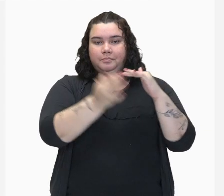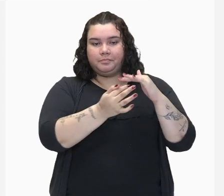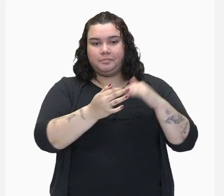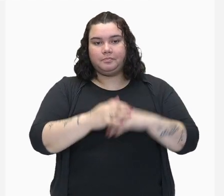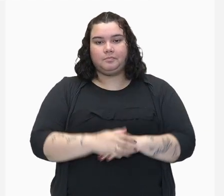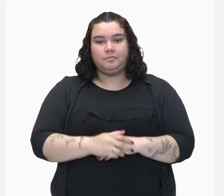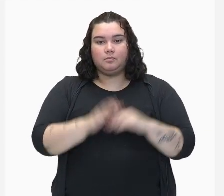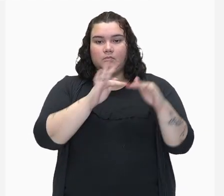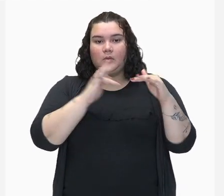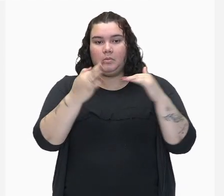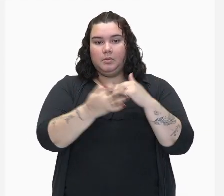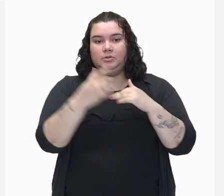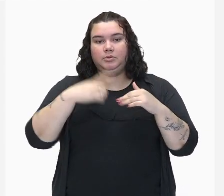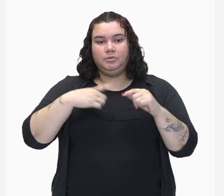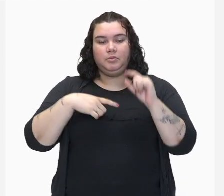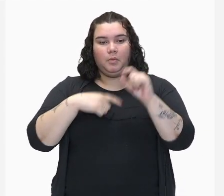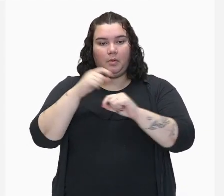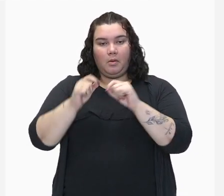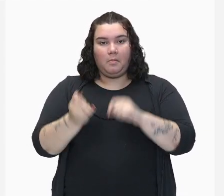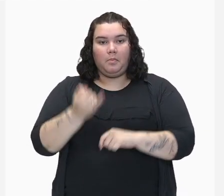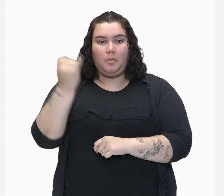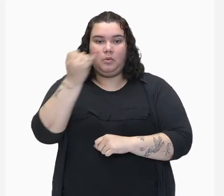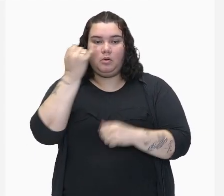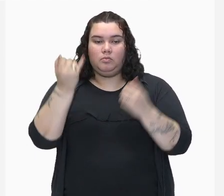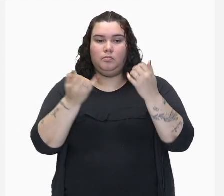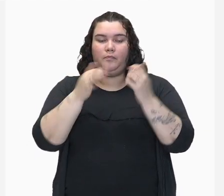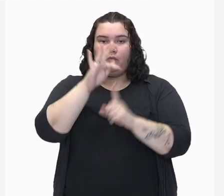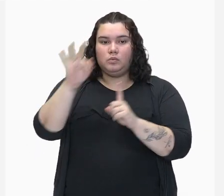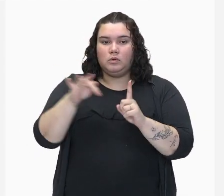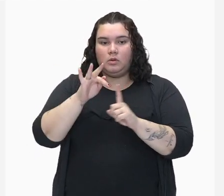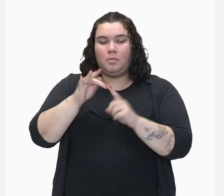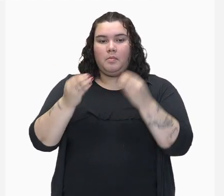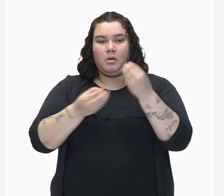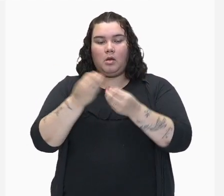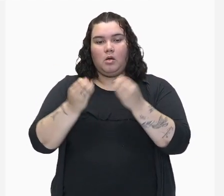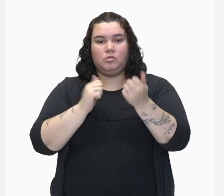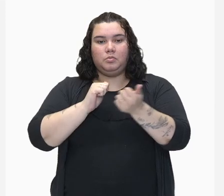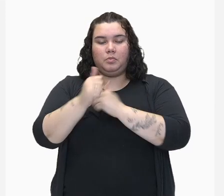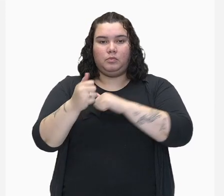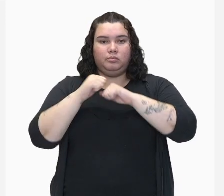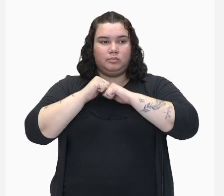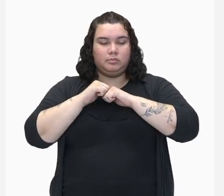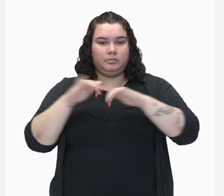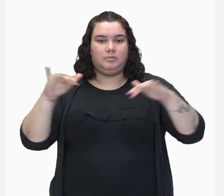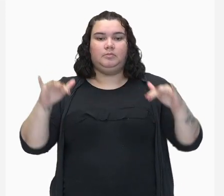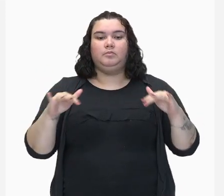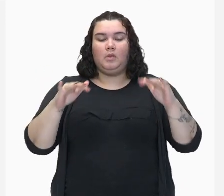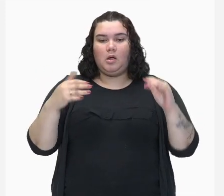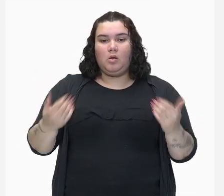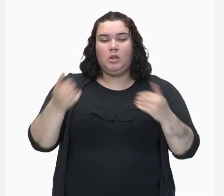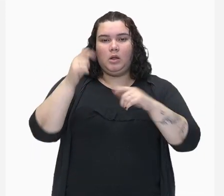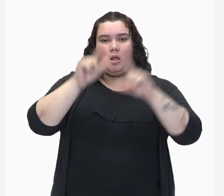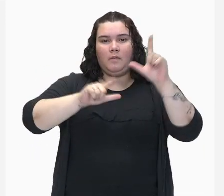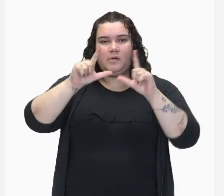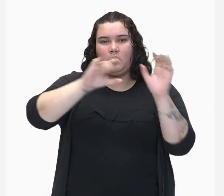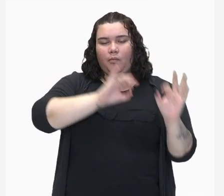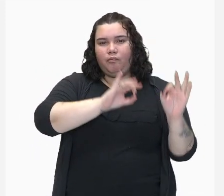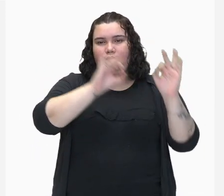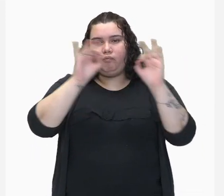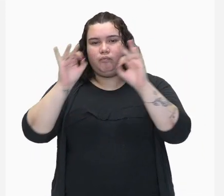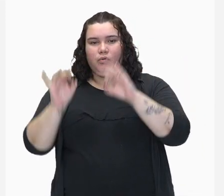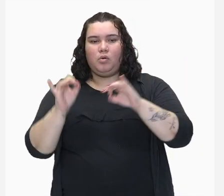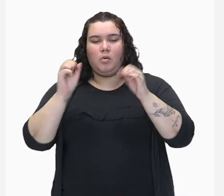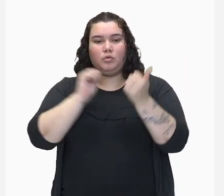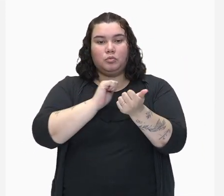papel crucial na popularização dos esportes. A transmissão de eventos esportivos gera grande